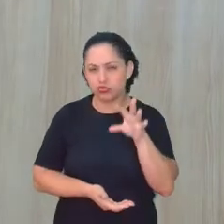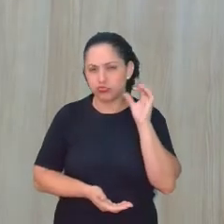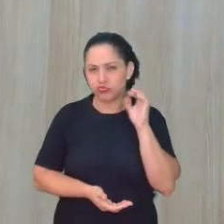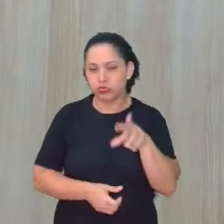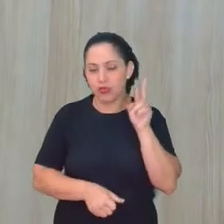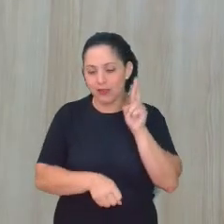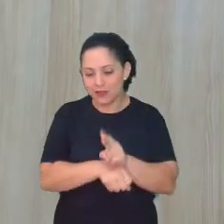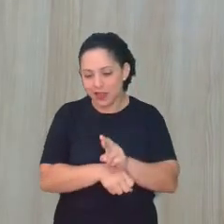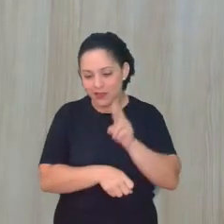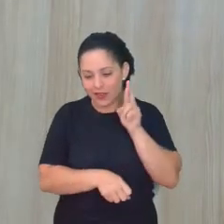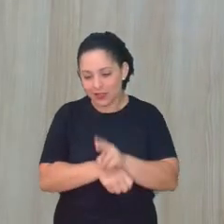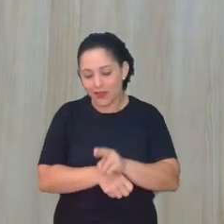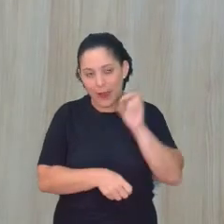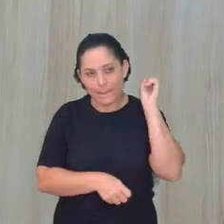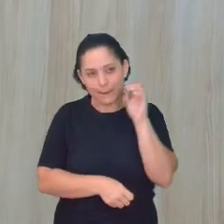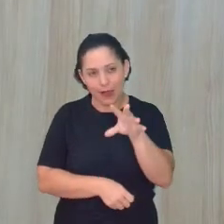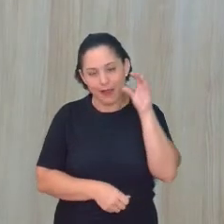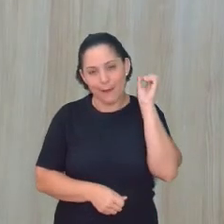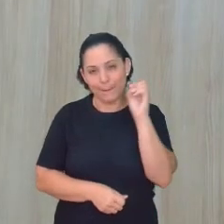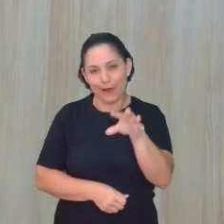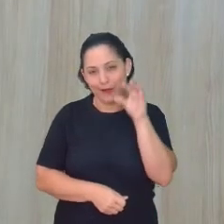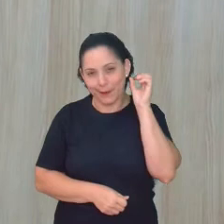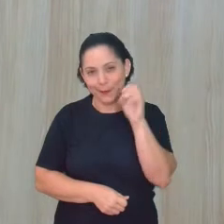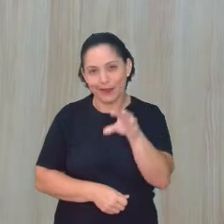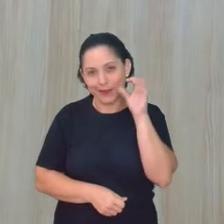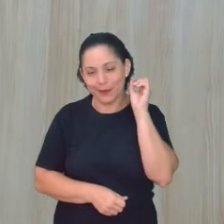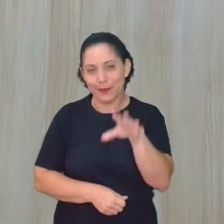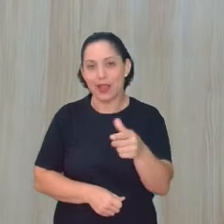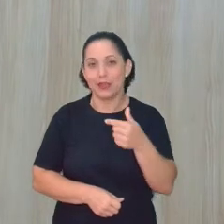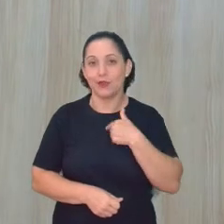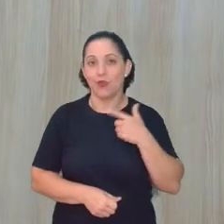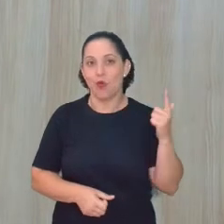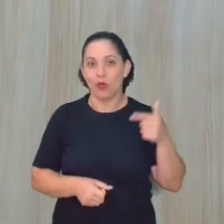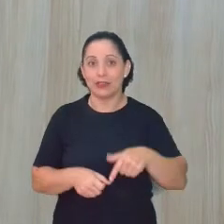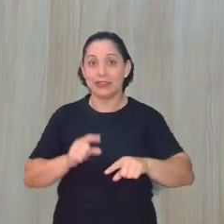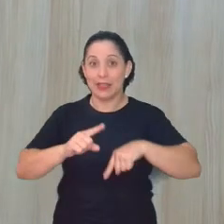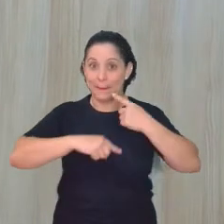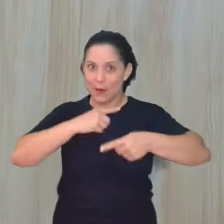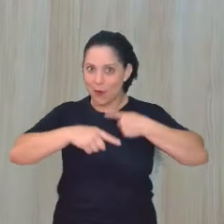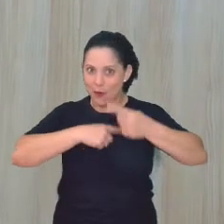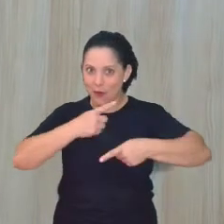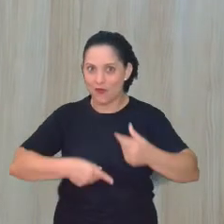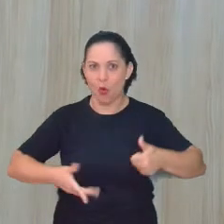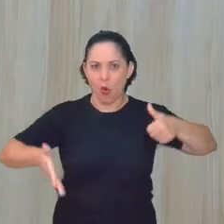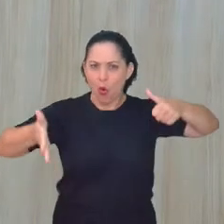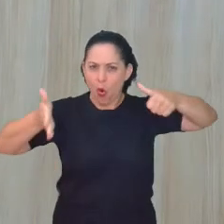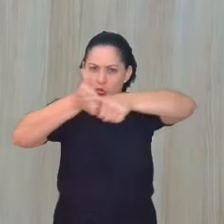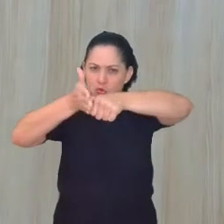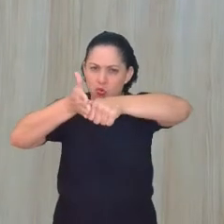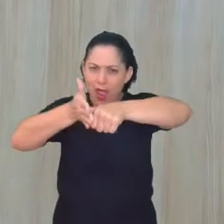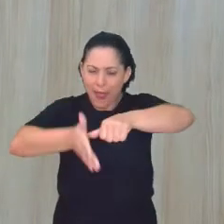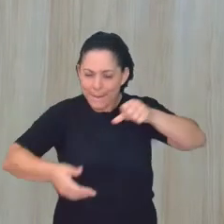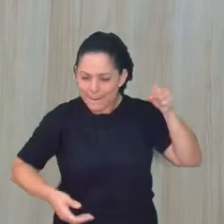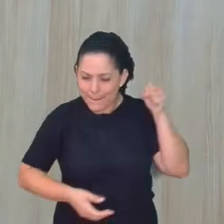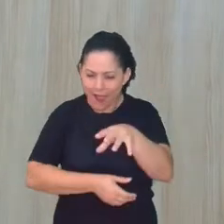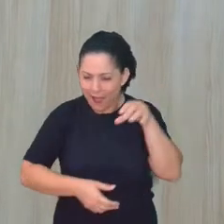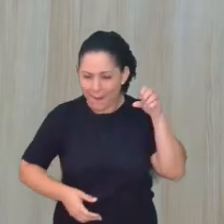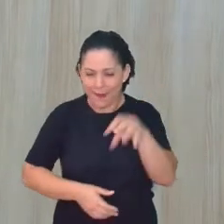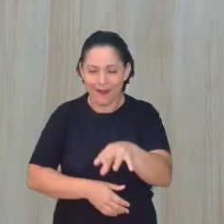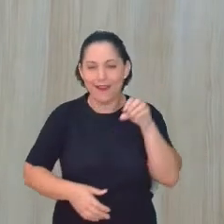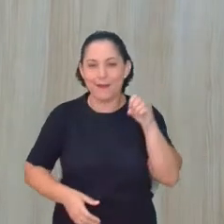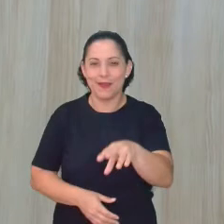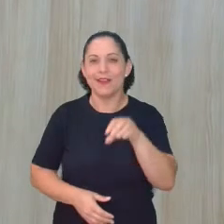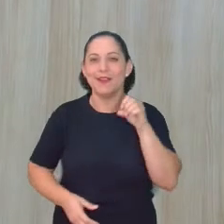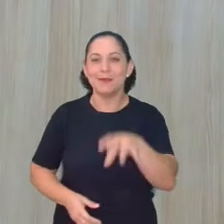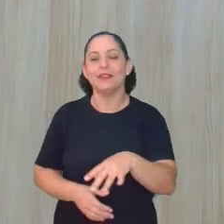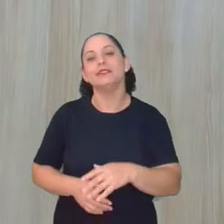Fica lá piscando um negócio todo. Por mais que tenha combustível, mas... Eu vou colocar até uma fita isolante ali, porque é o tempo todo piscando,